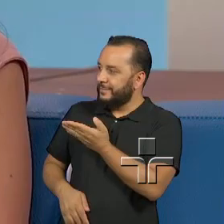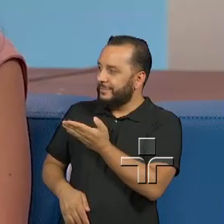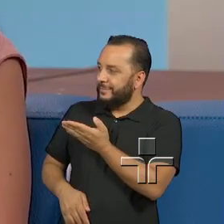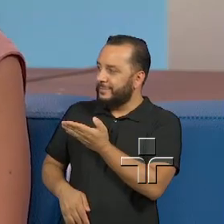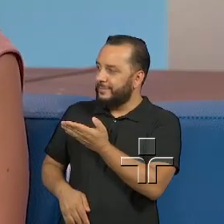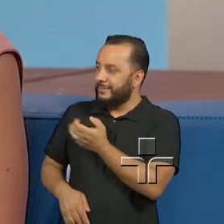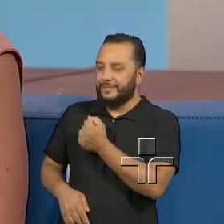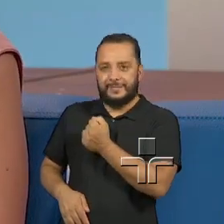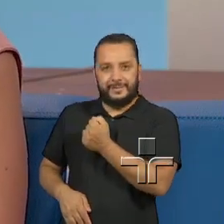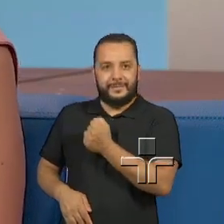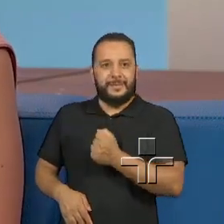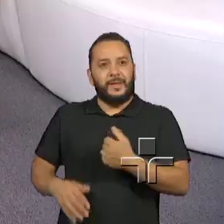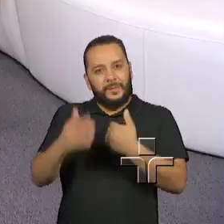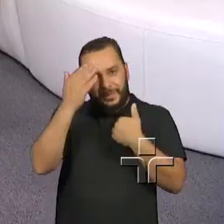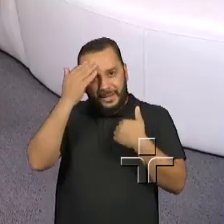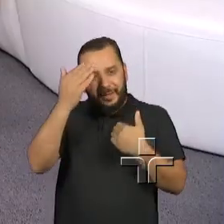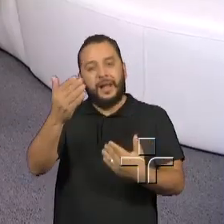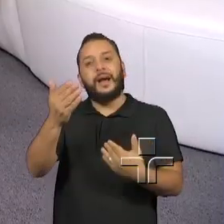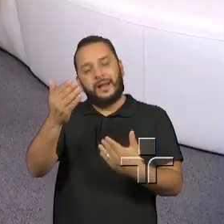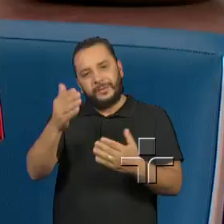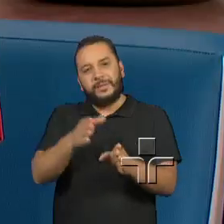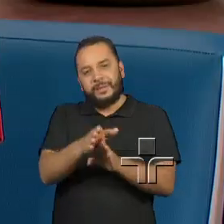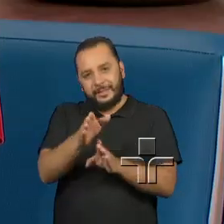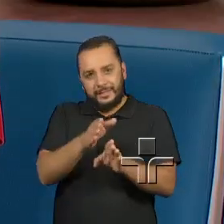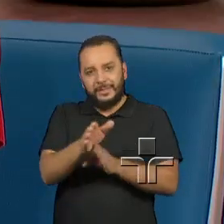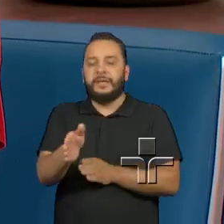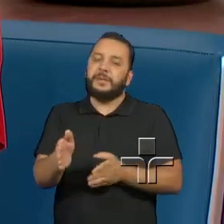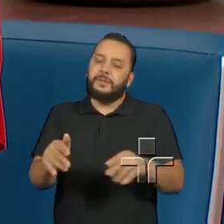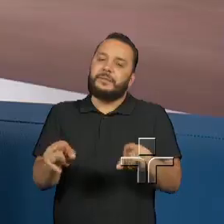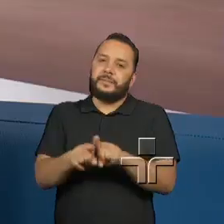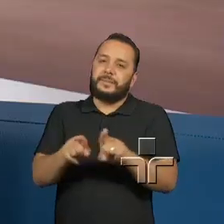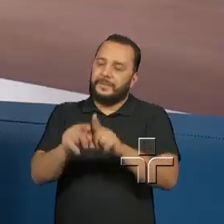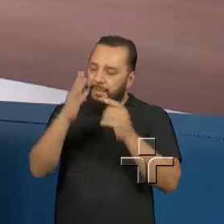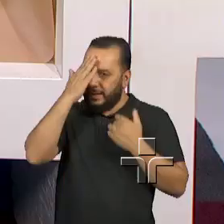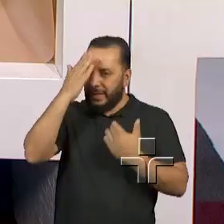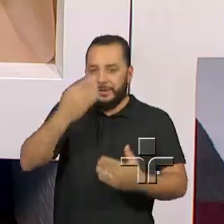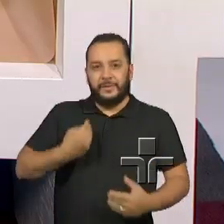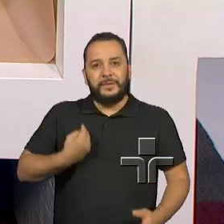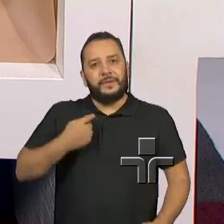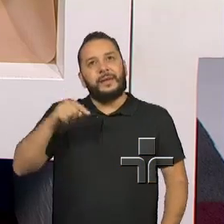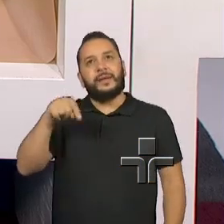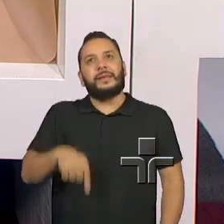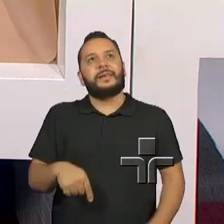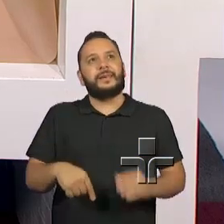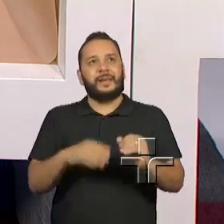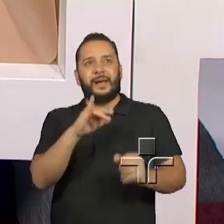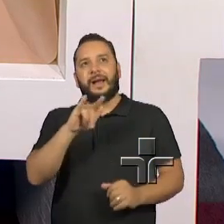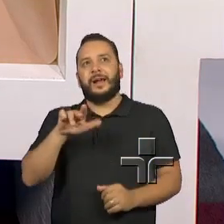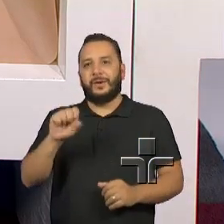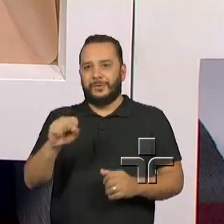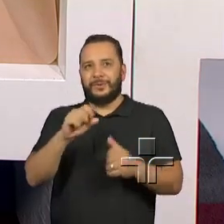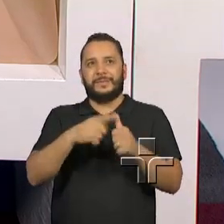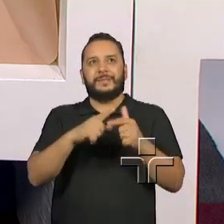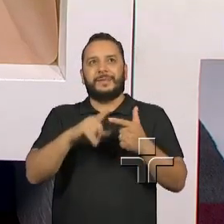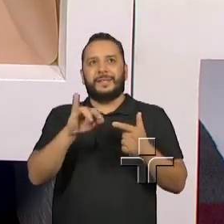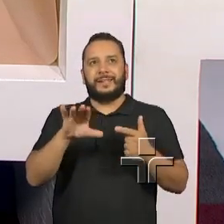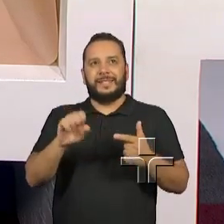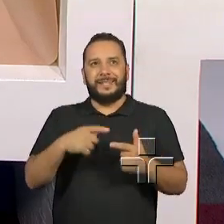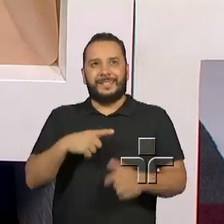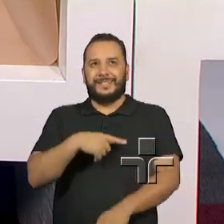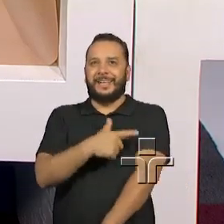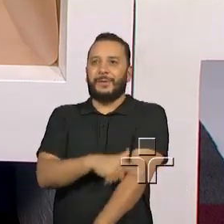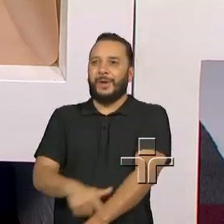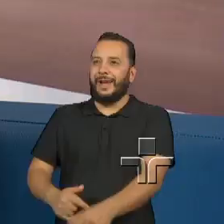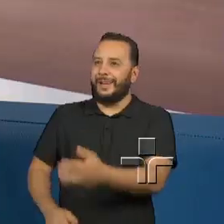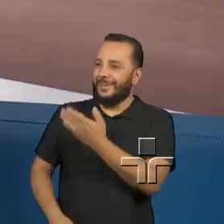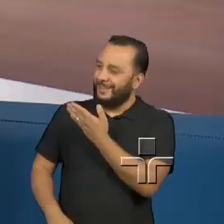Soares. Muito obrigada pelas orientações. Obrigada, Cristiane, muito obrigada pela presença. Obrigada, o Carlos Eduardo e a Cris se comportaram muito bem.